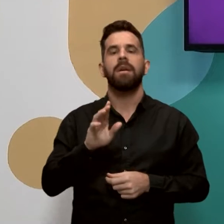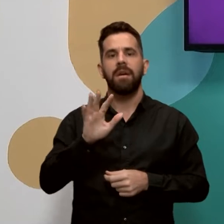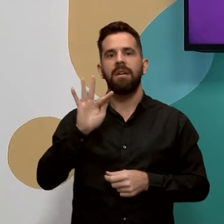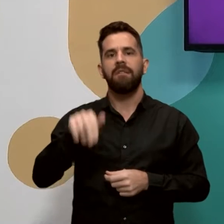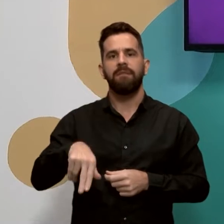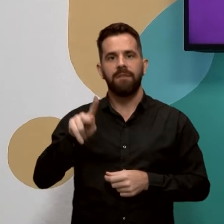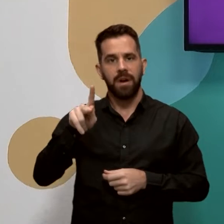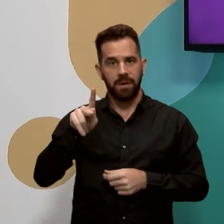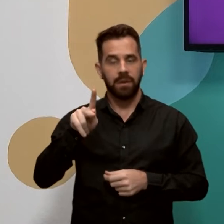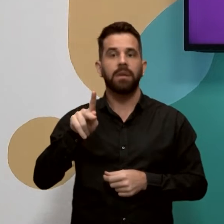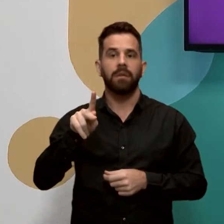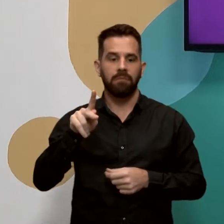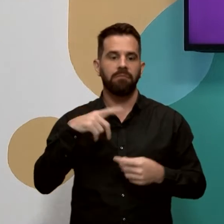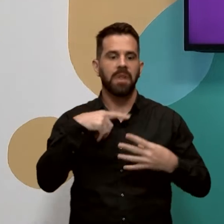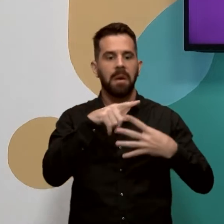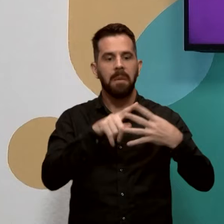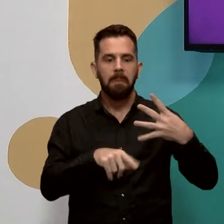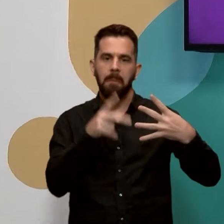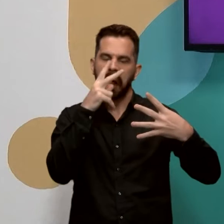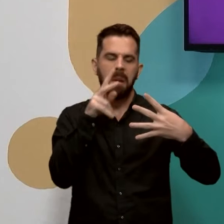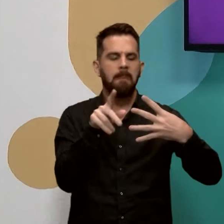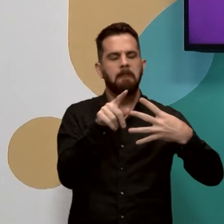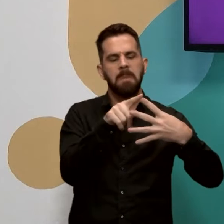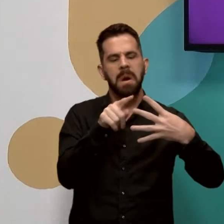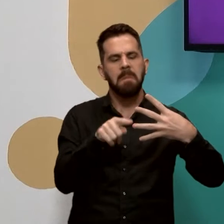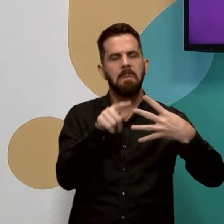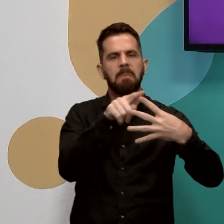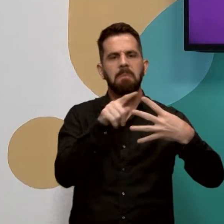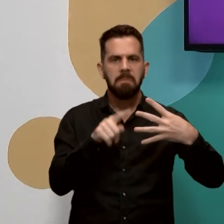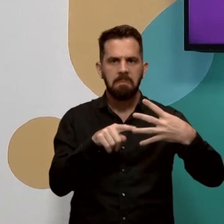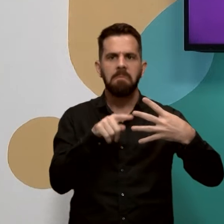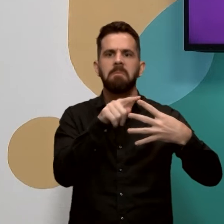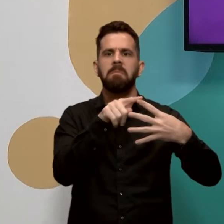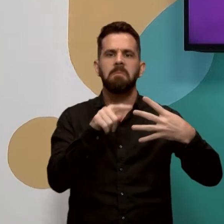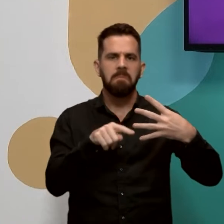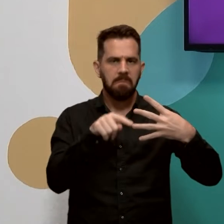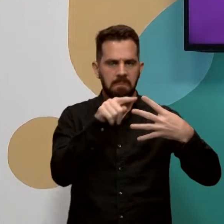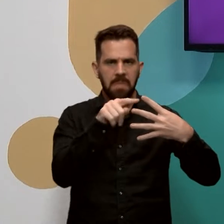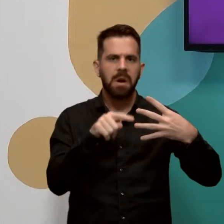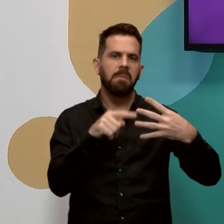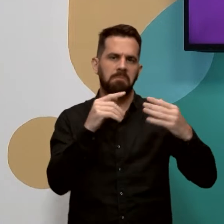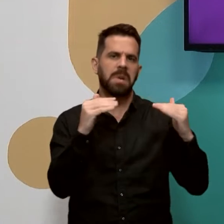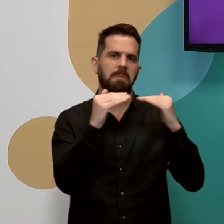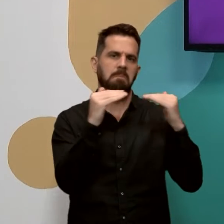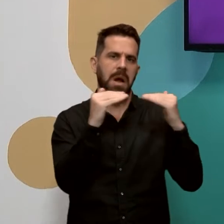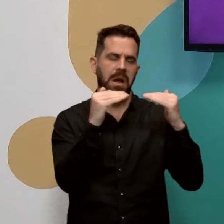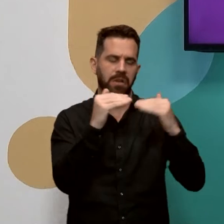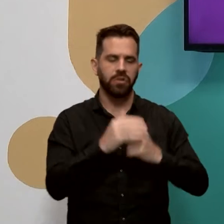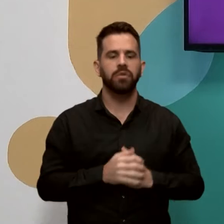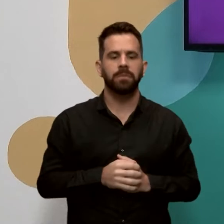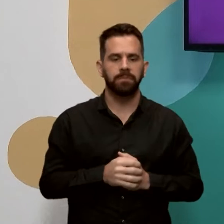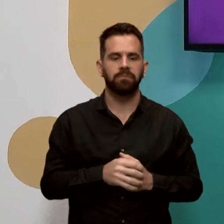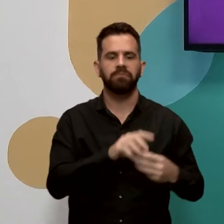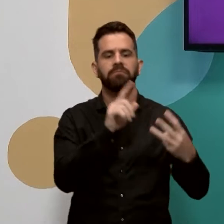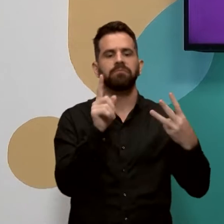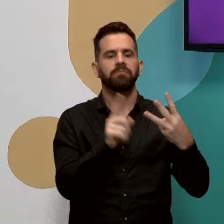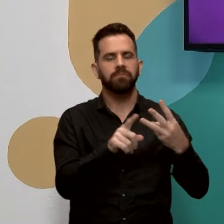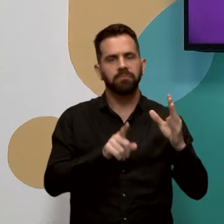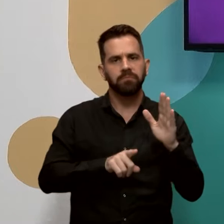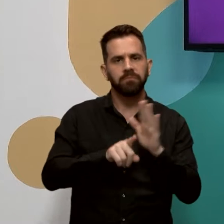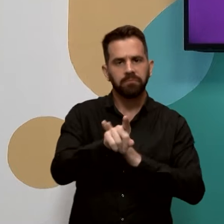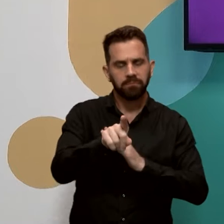entre pop e MPB, dos nossos seguidores da TV UFG. Vamos lá. Na sua opinião, qual artista brasileiro